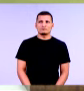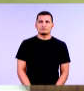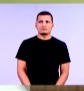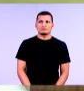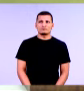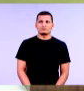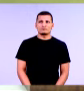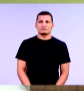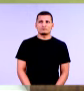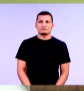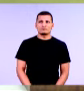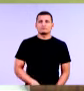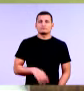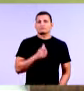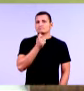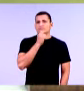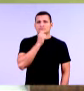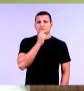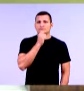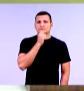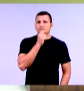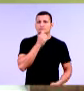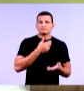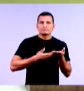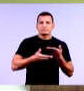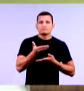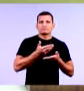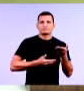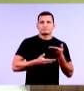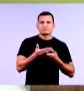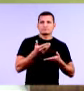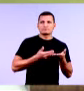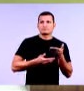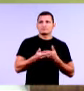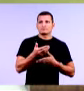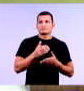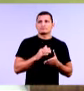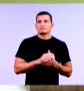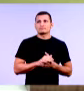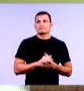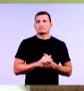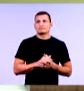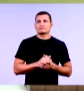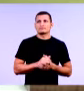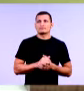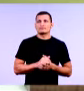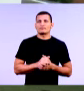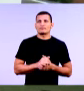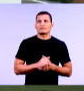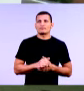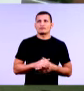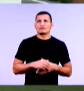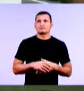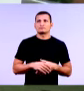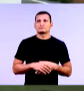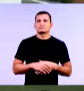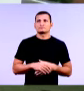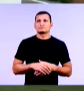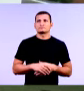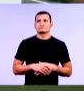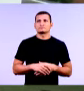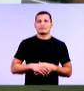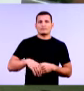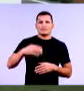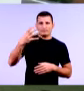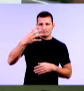Olha, até aqui nós não tivemos muitas interações. No caso, nós ficamos basicamente nessas mesmas então, perguntas. Então, vamos para a